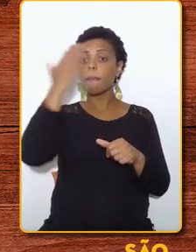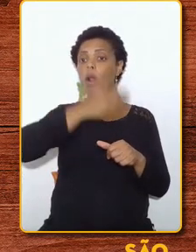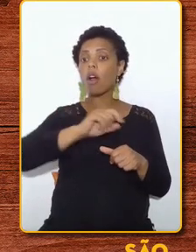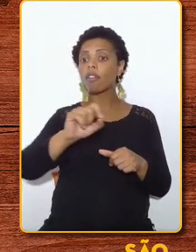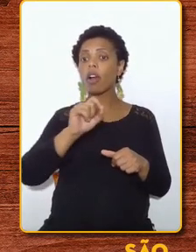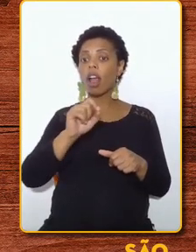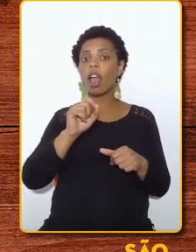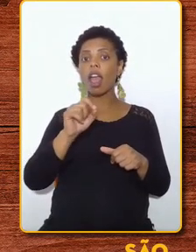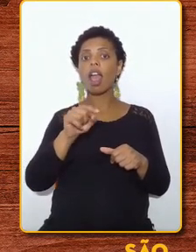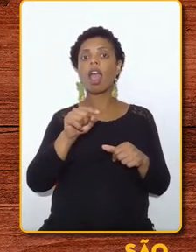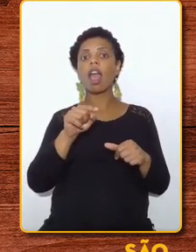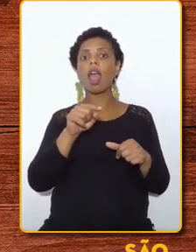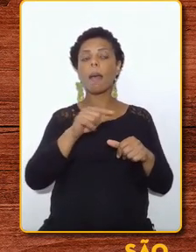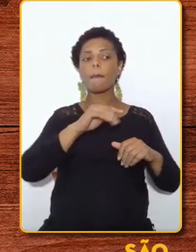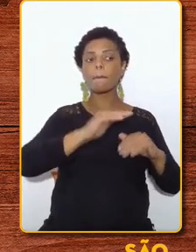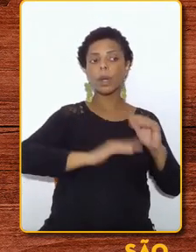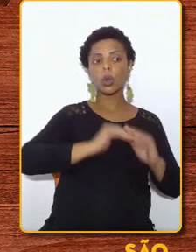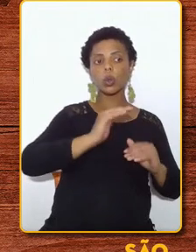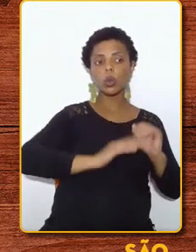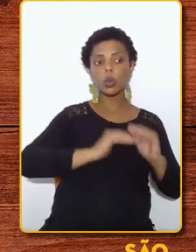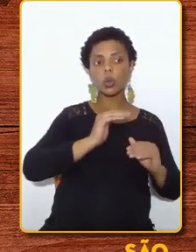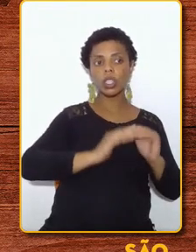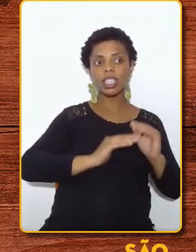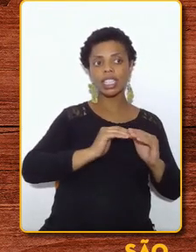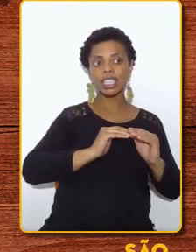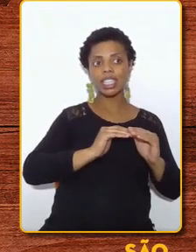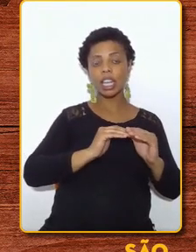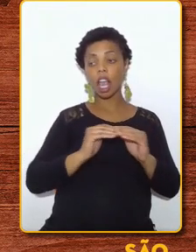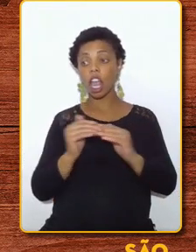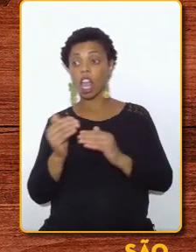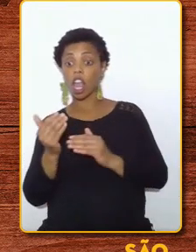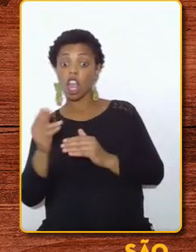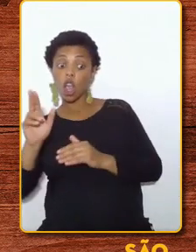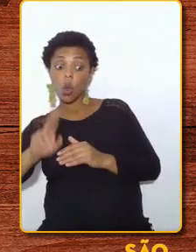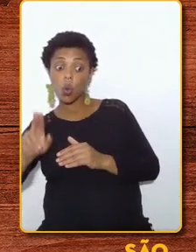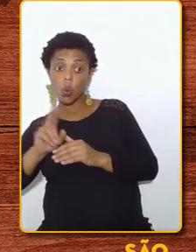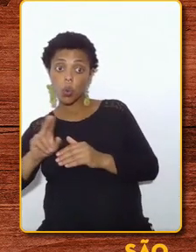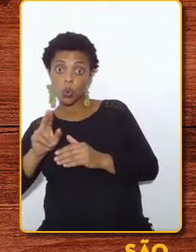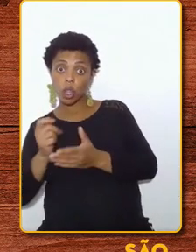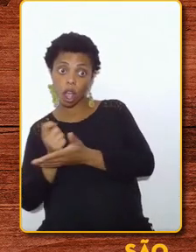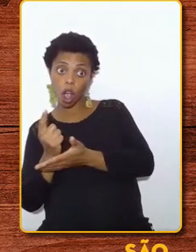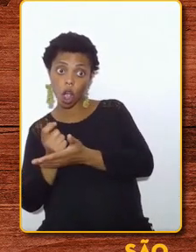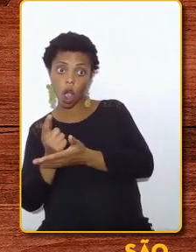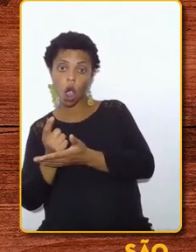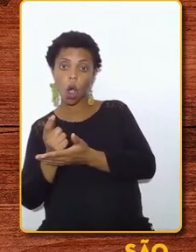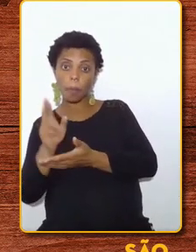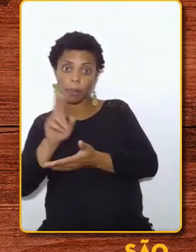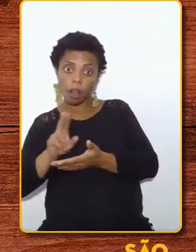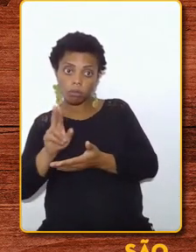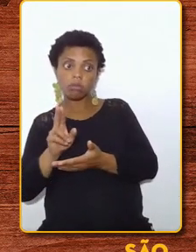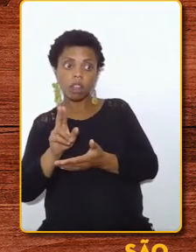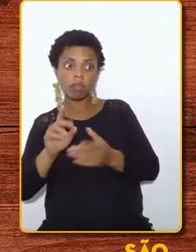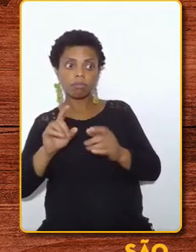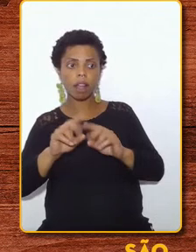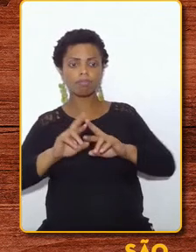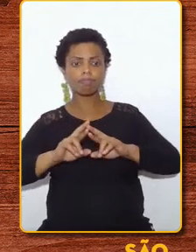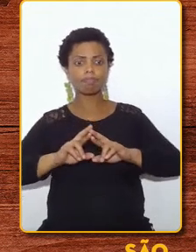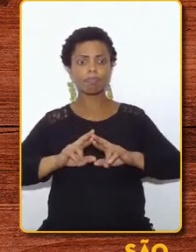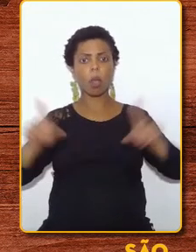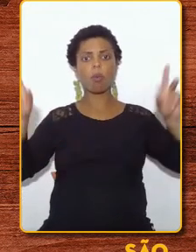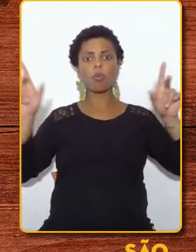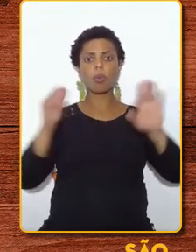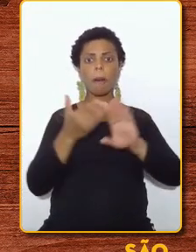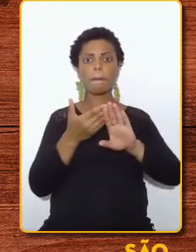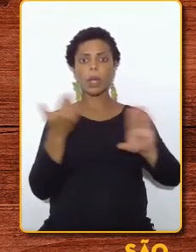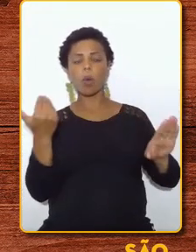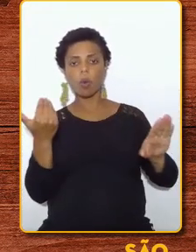entre produzir e consumir. E a gente custa entender. O fato da gente ser o maior produtor e